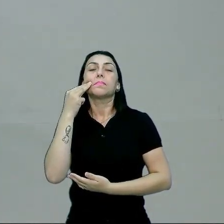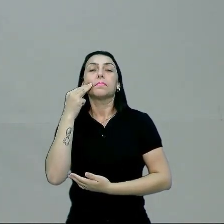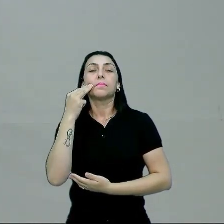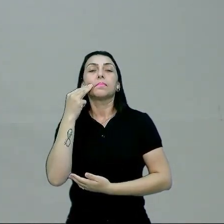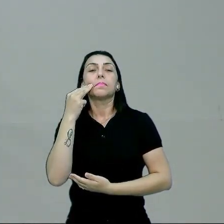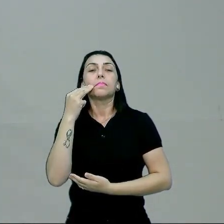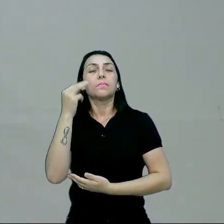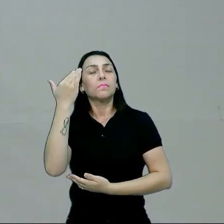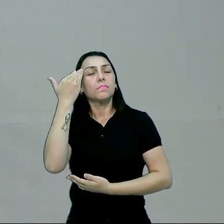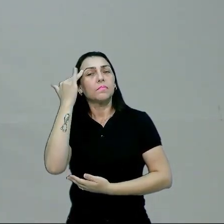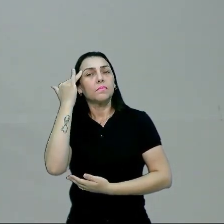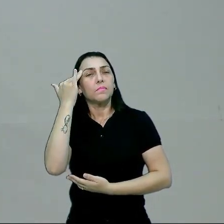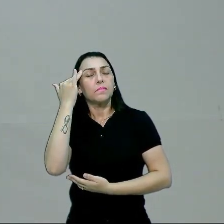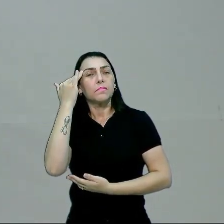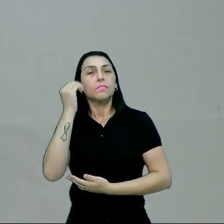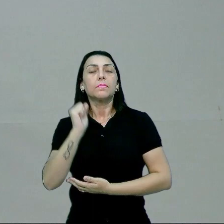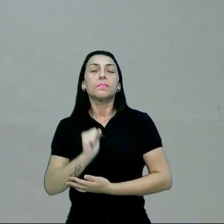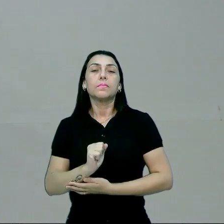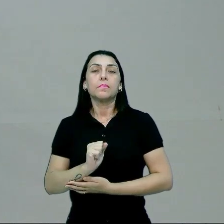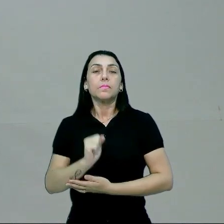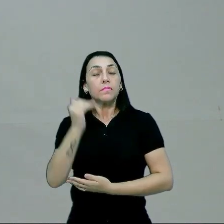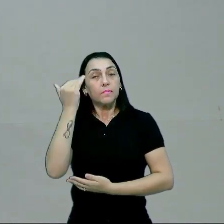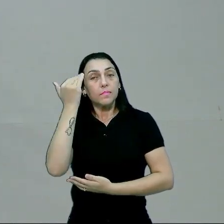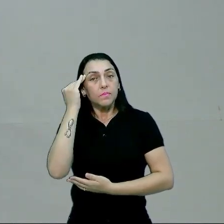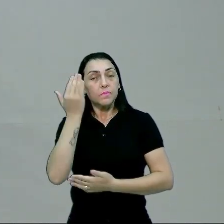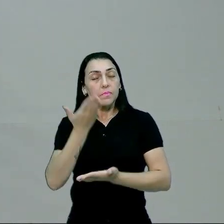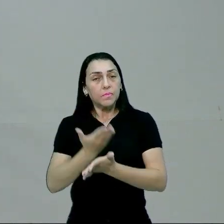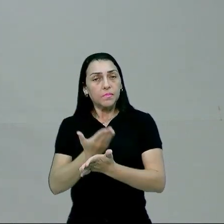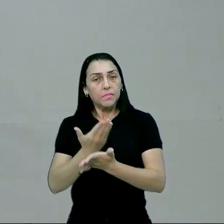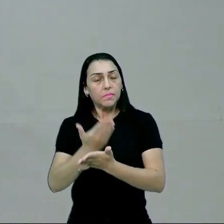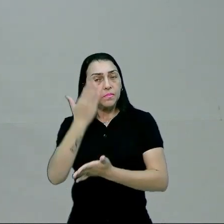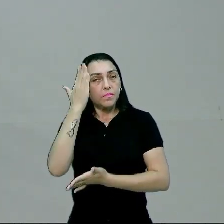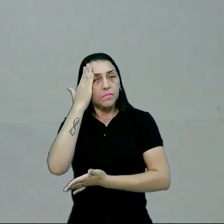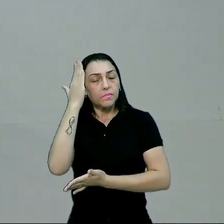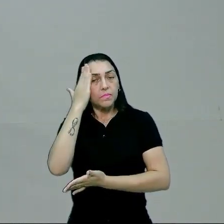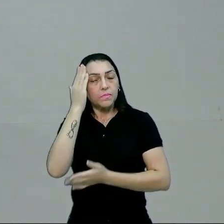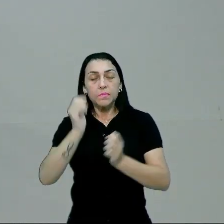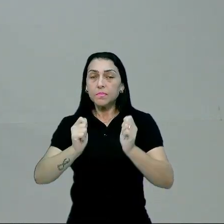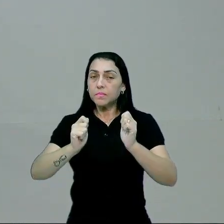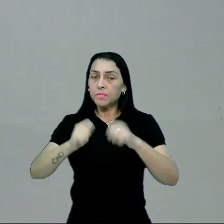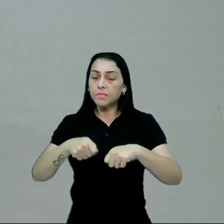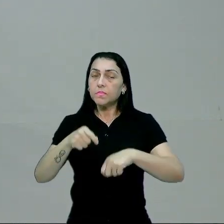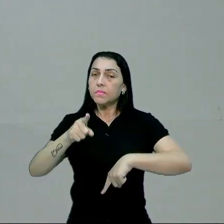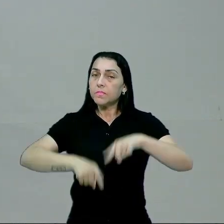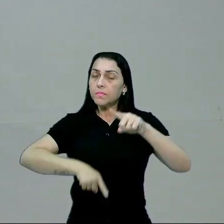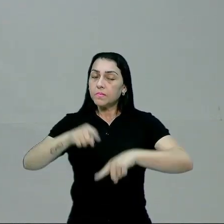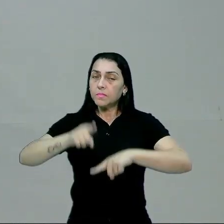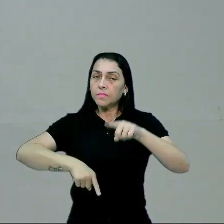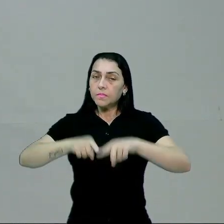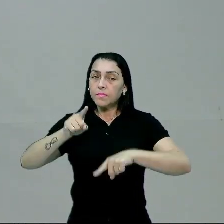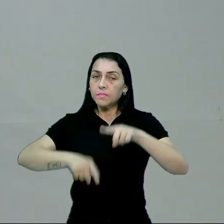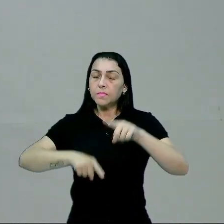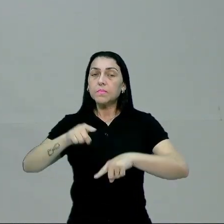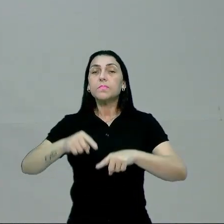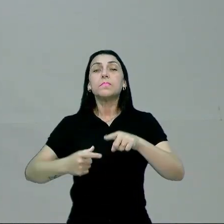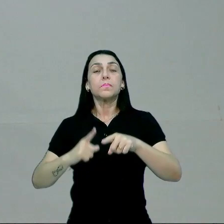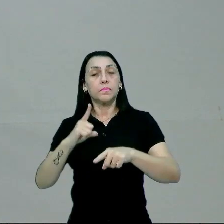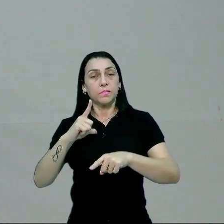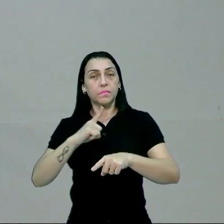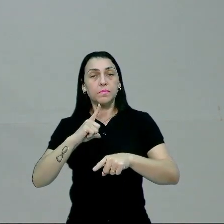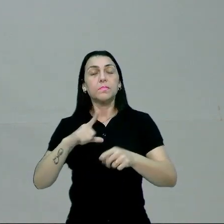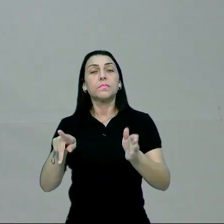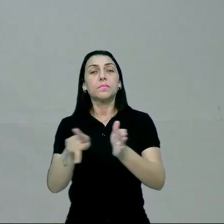a compreender? Ele se deteve a entender as condições materiais de existência